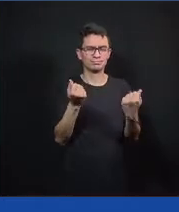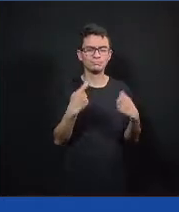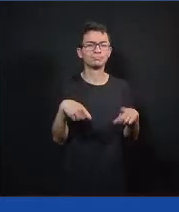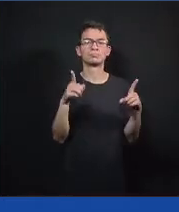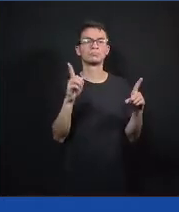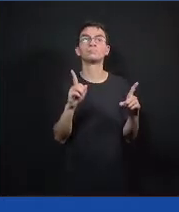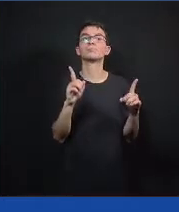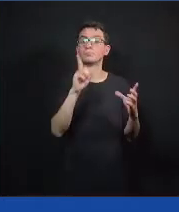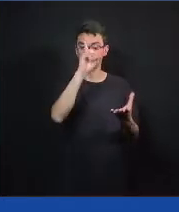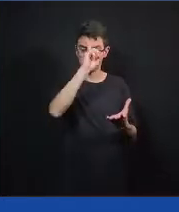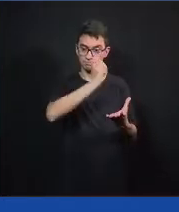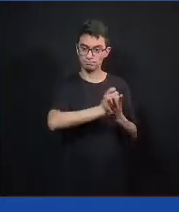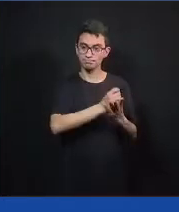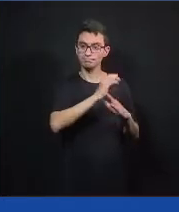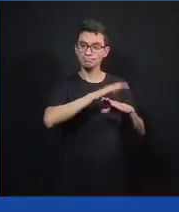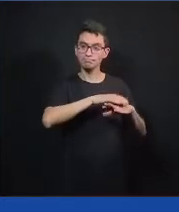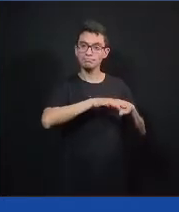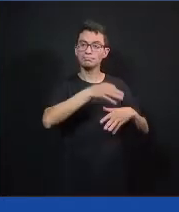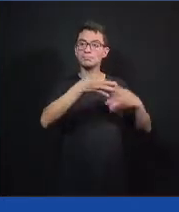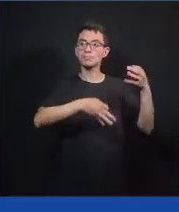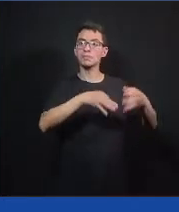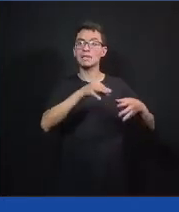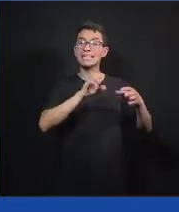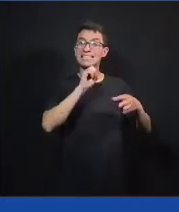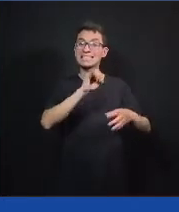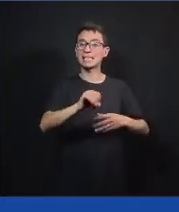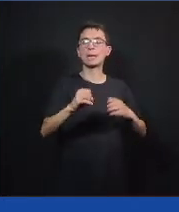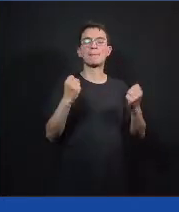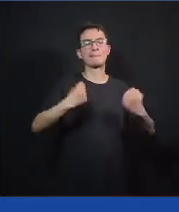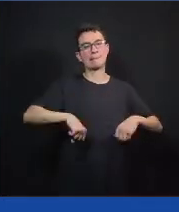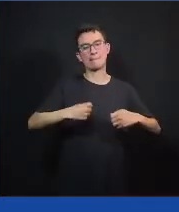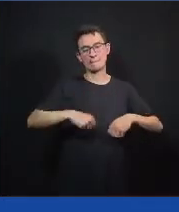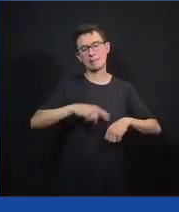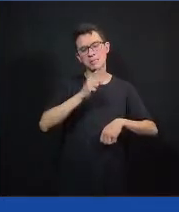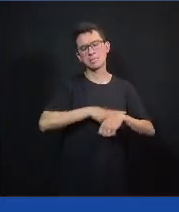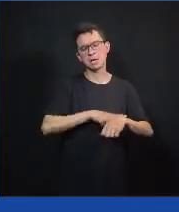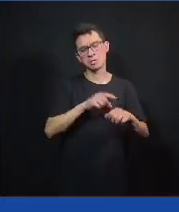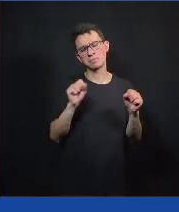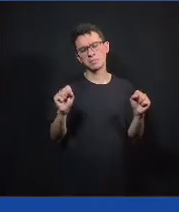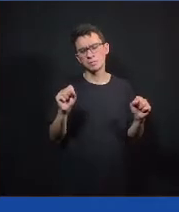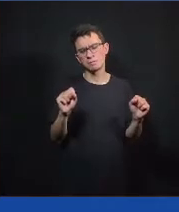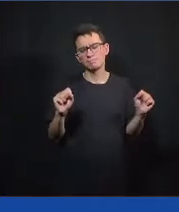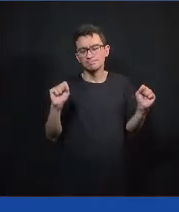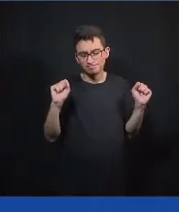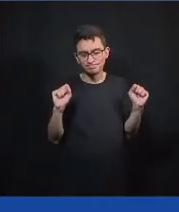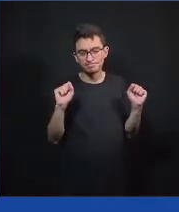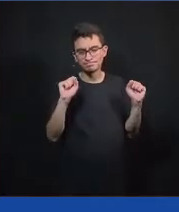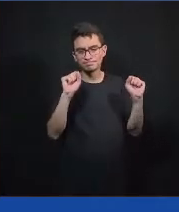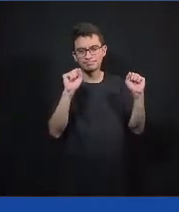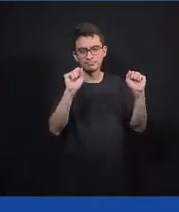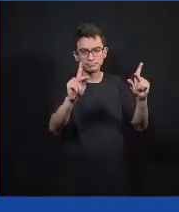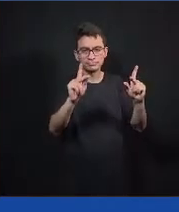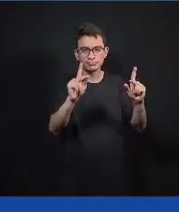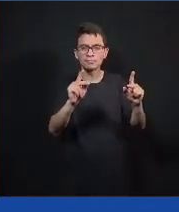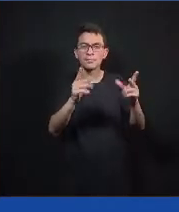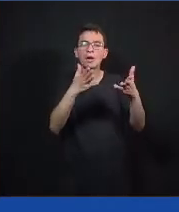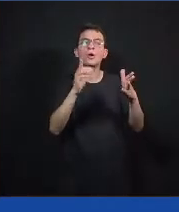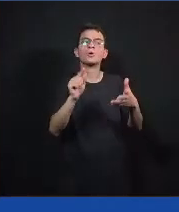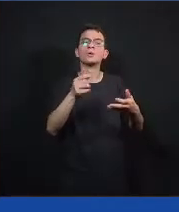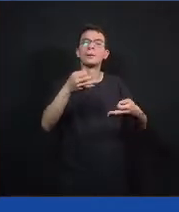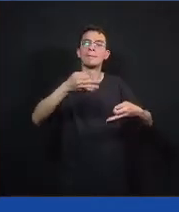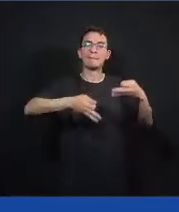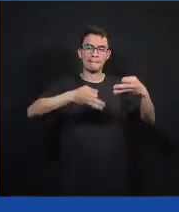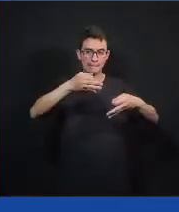essa mudança caso a caso. Bom, vou começar falando pelo processo, do processo legislativo, falando do